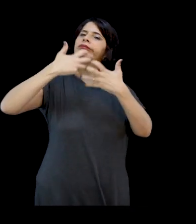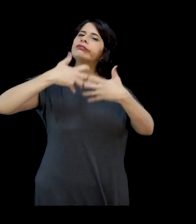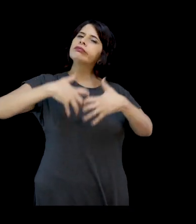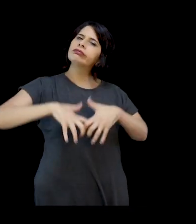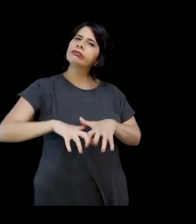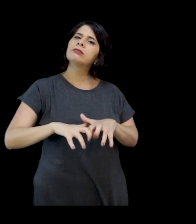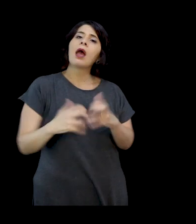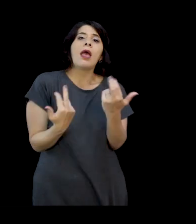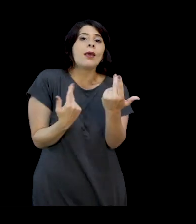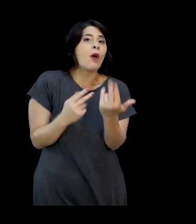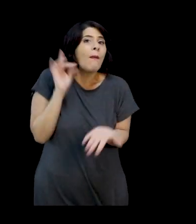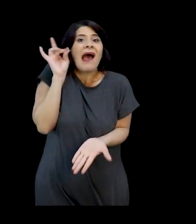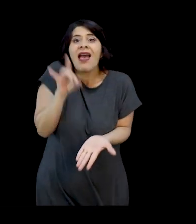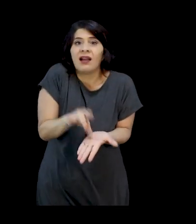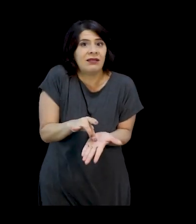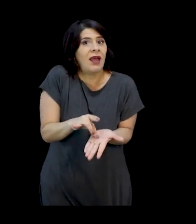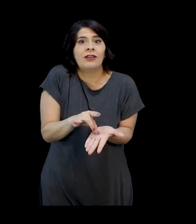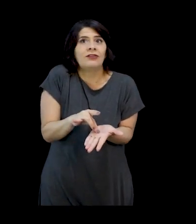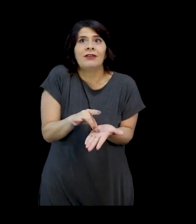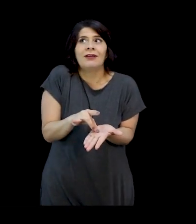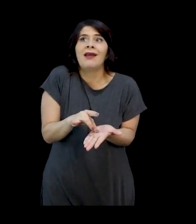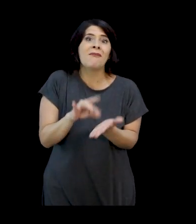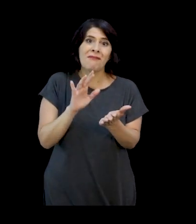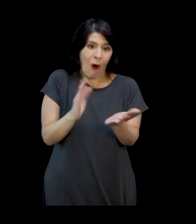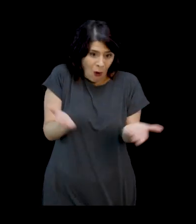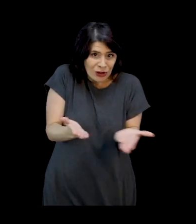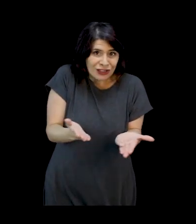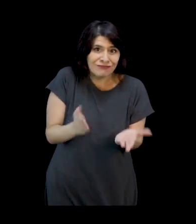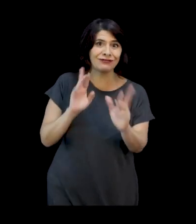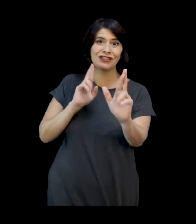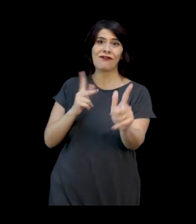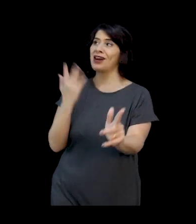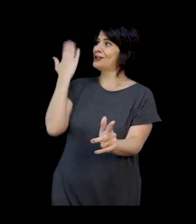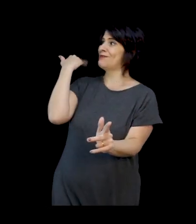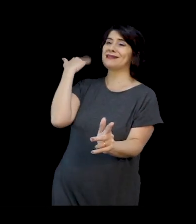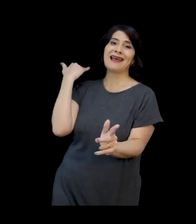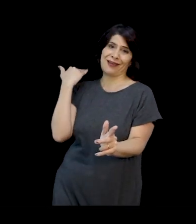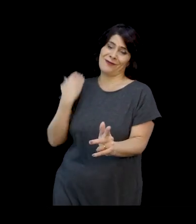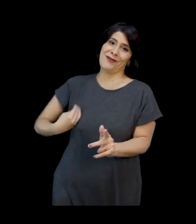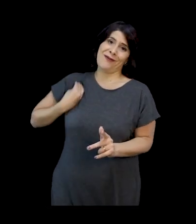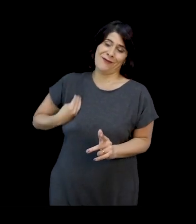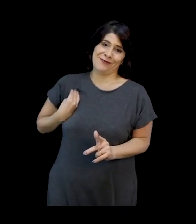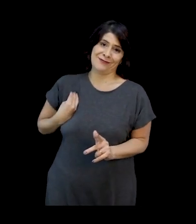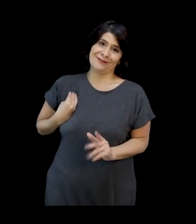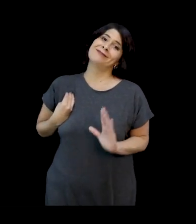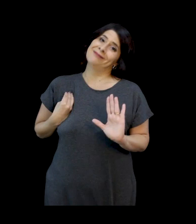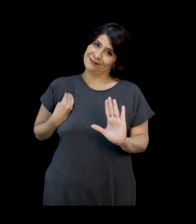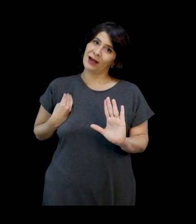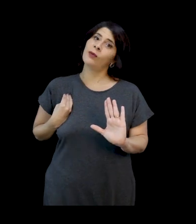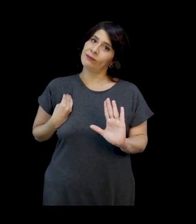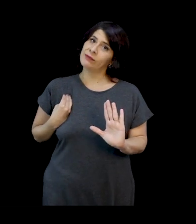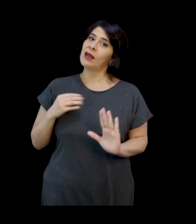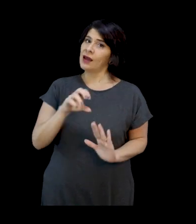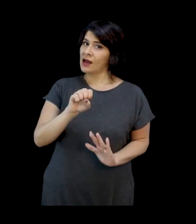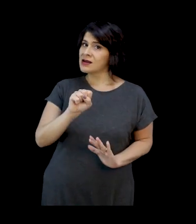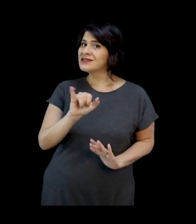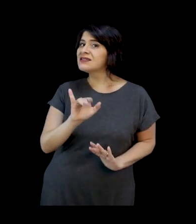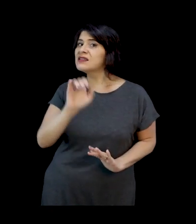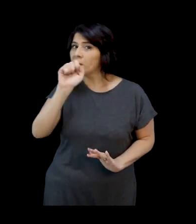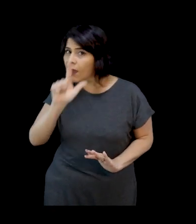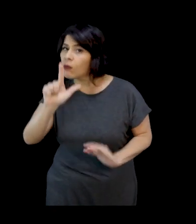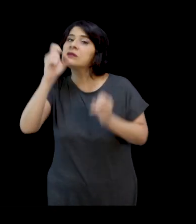com a qual ele não viveu. Mas, justamente, se o próprio Zimmel diz que a cultura exige esta